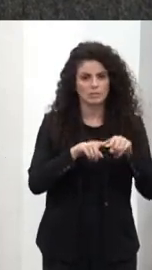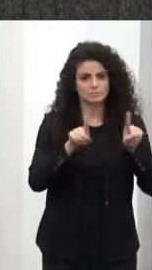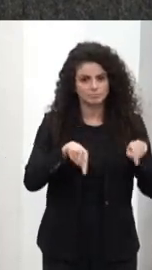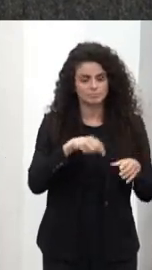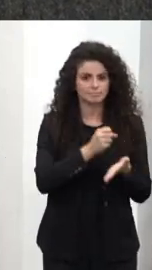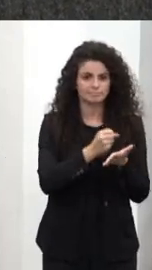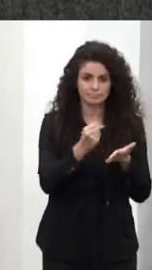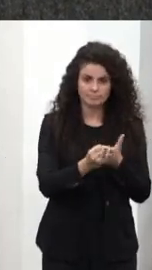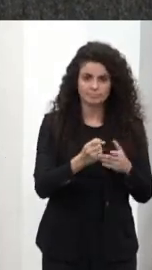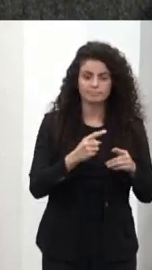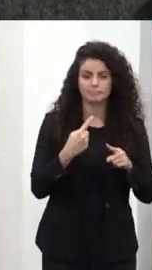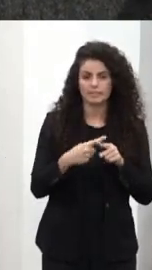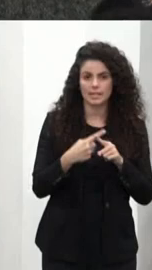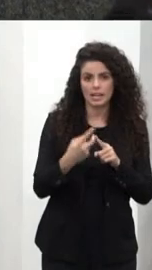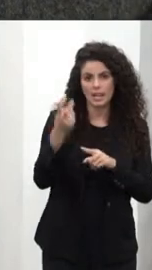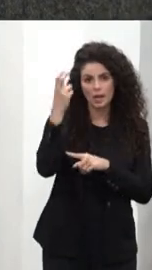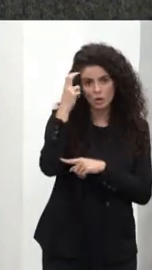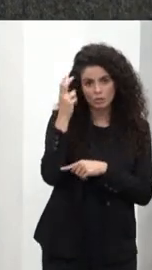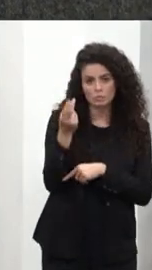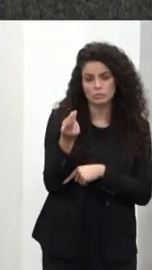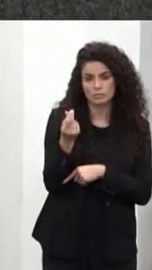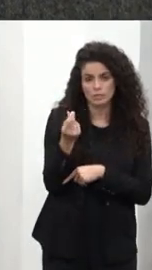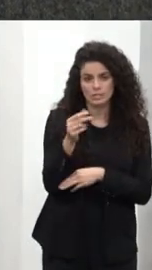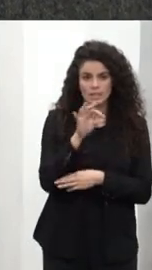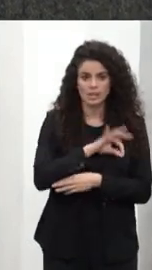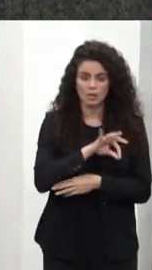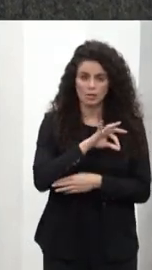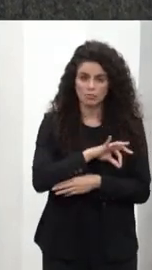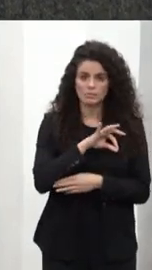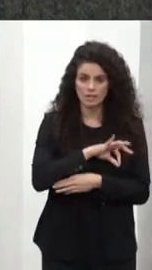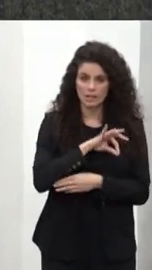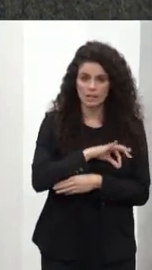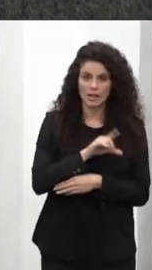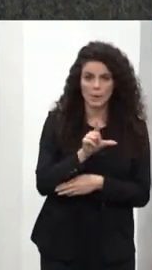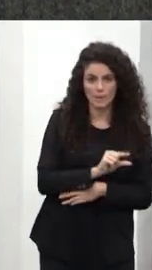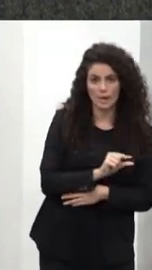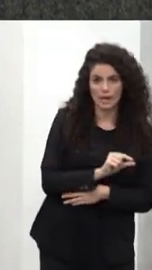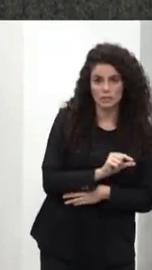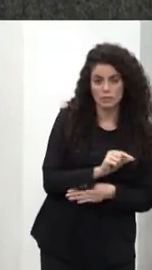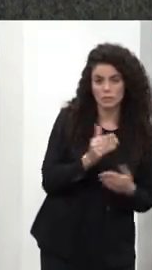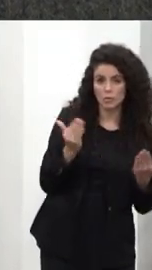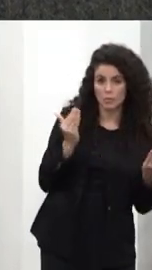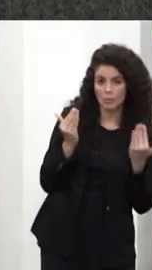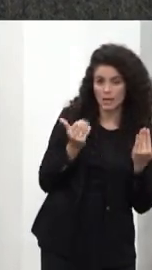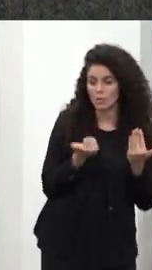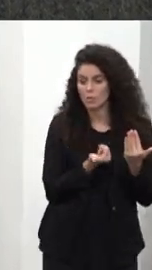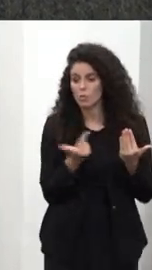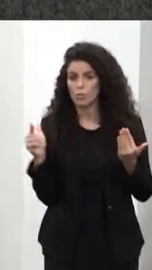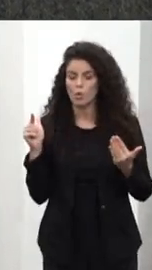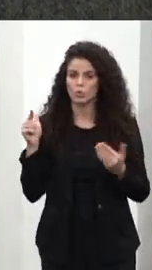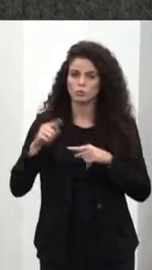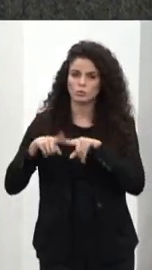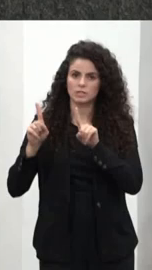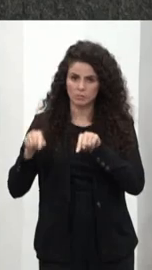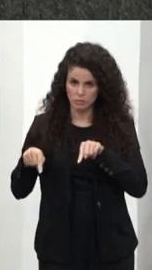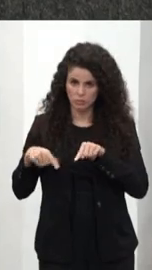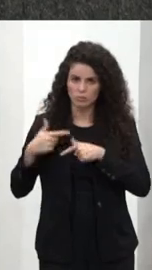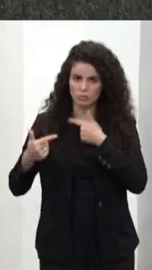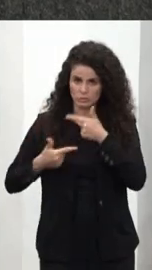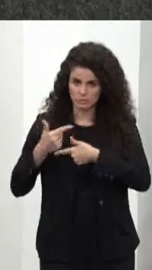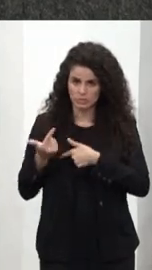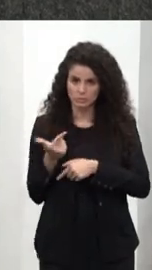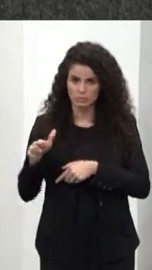aqui tem salários relativamente baixos eu digo relativamente em relação até a outros servidores então evidentemente nós estamos lutando para isso